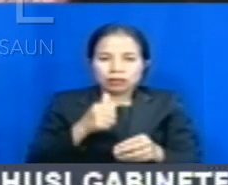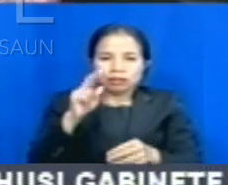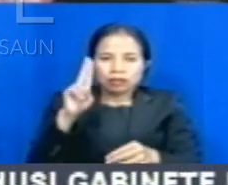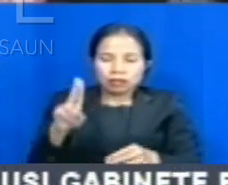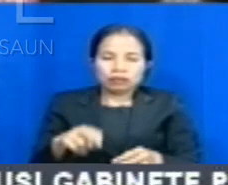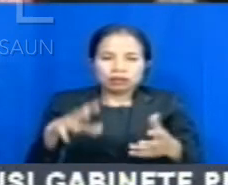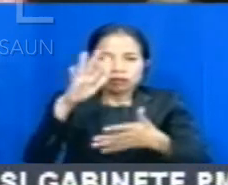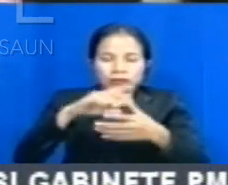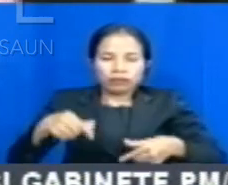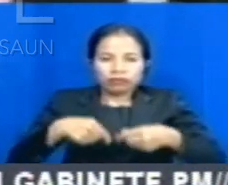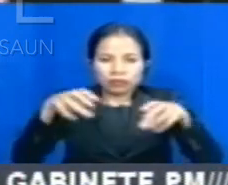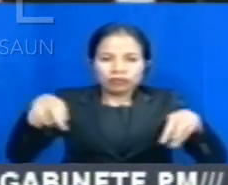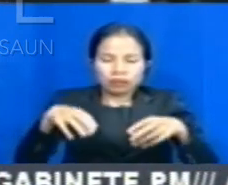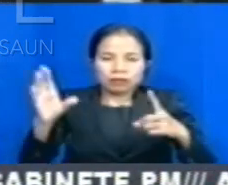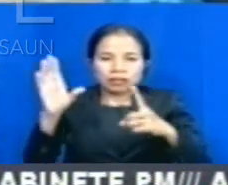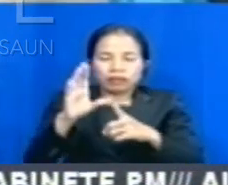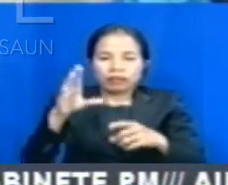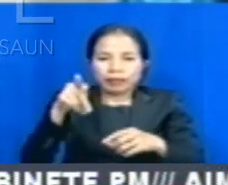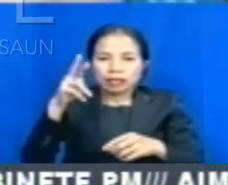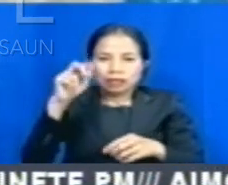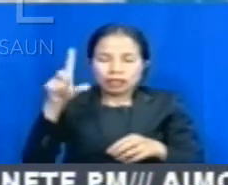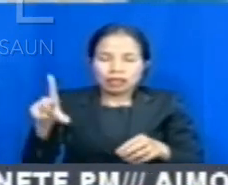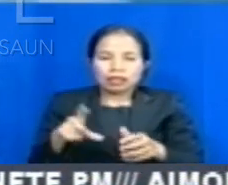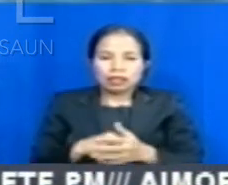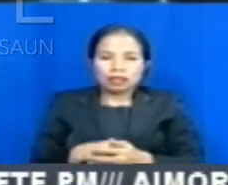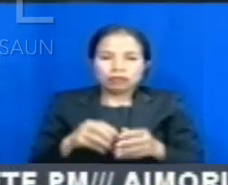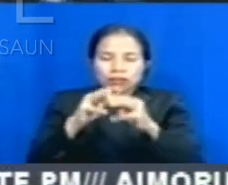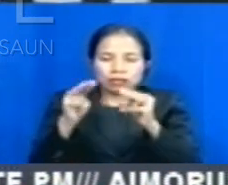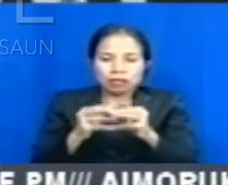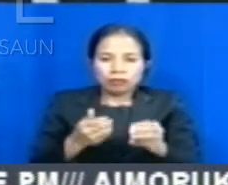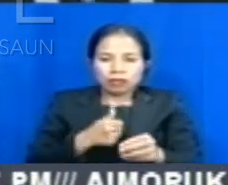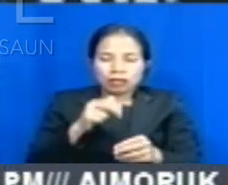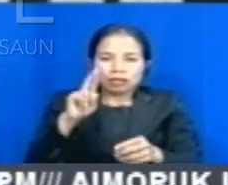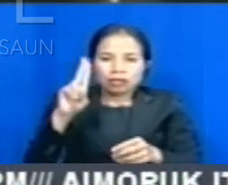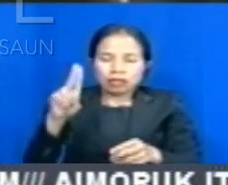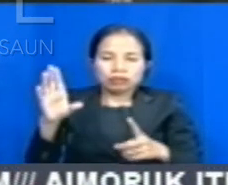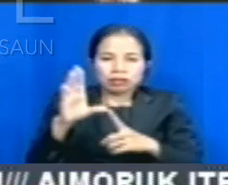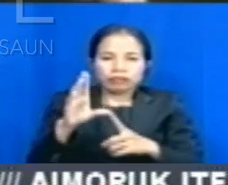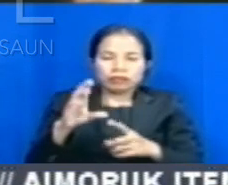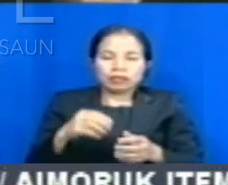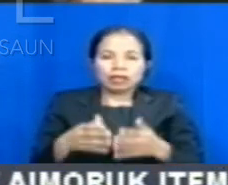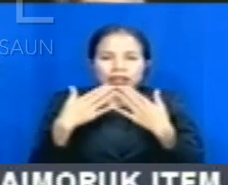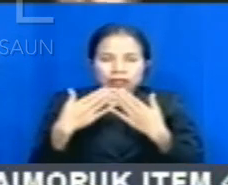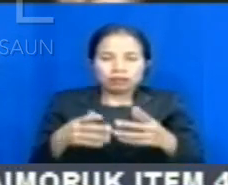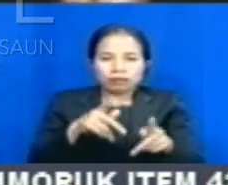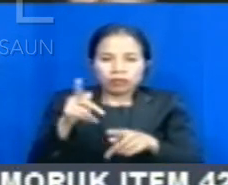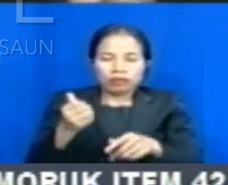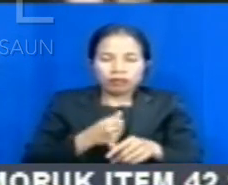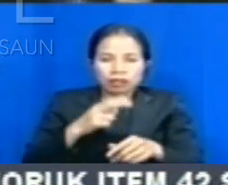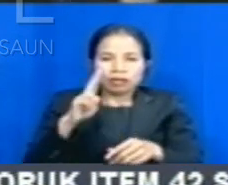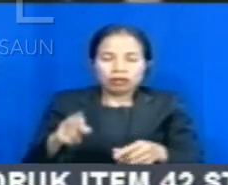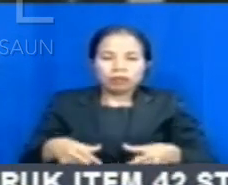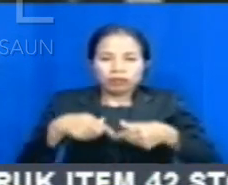E a cerimônia entrega serviço para comandante penitenciário interino município Aileu. Superintendente Jorge Monteiro agradece para o povo Aileu neve